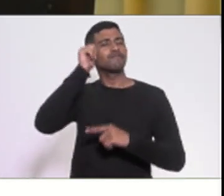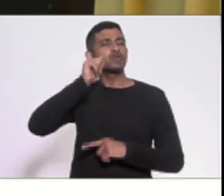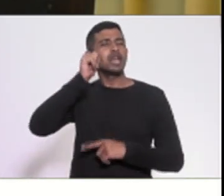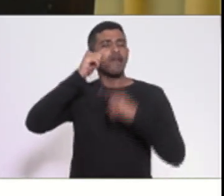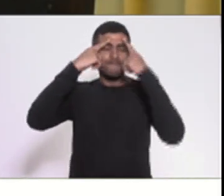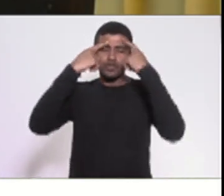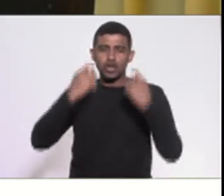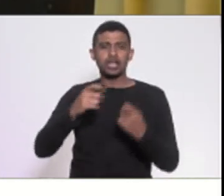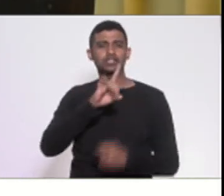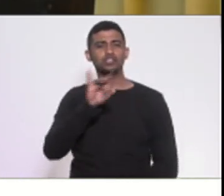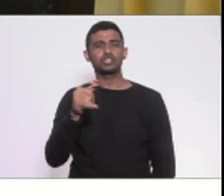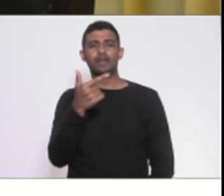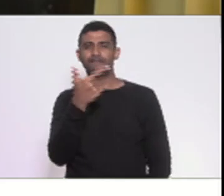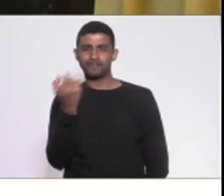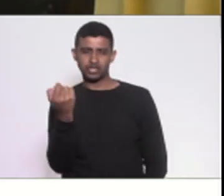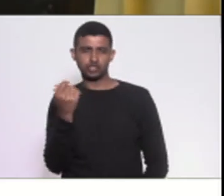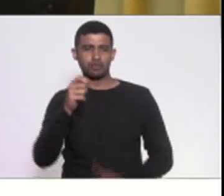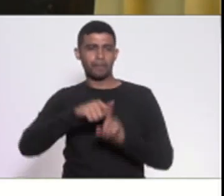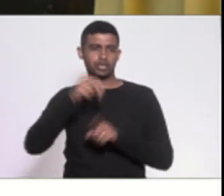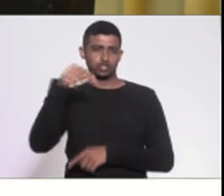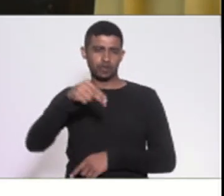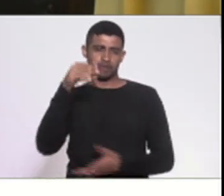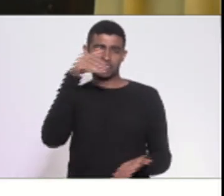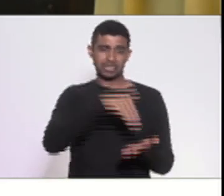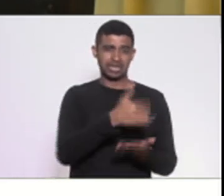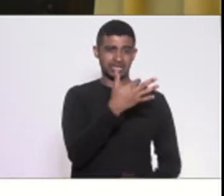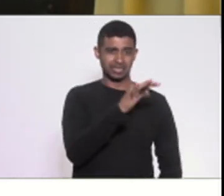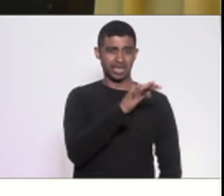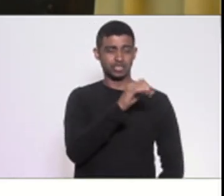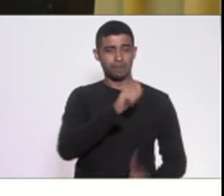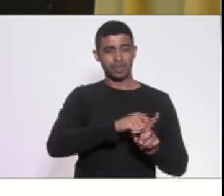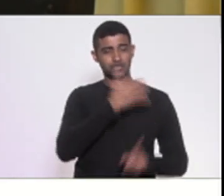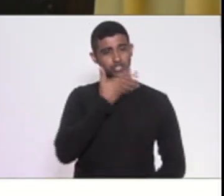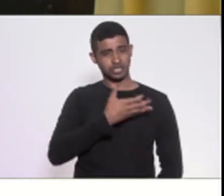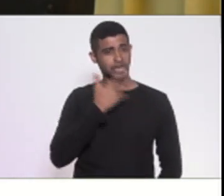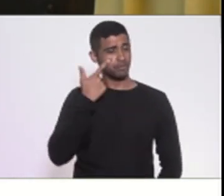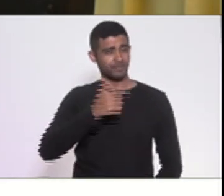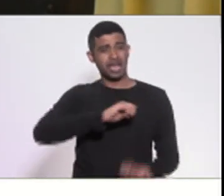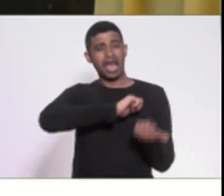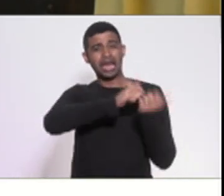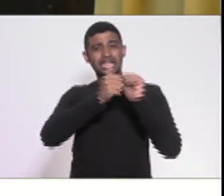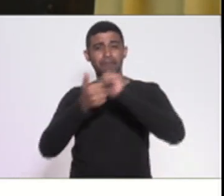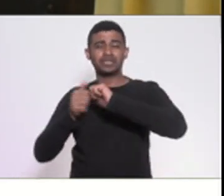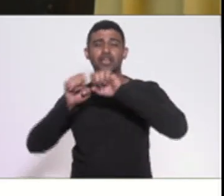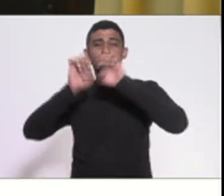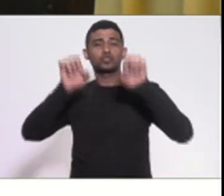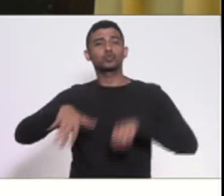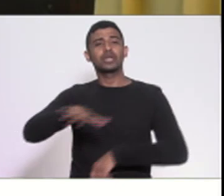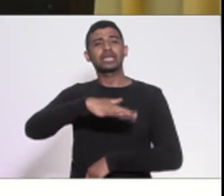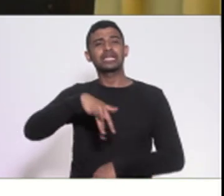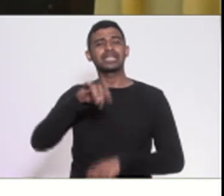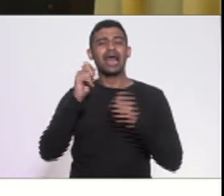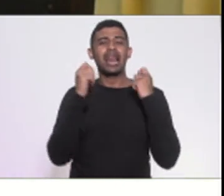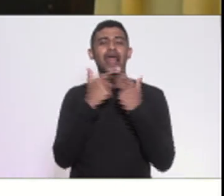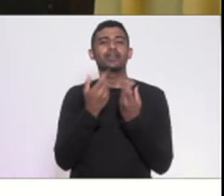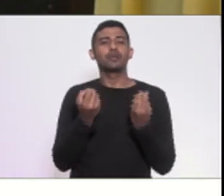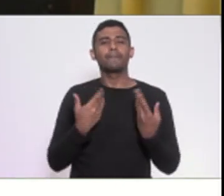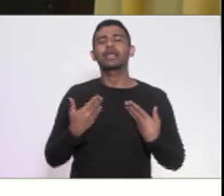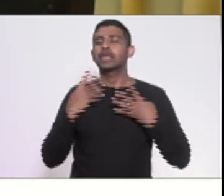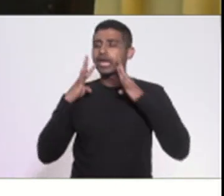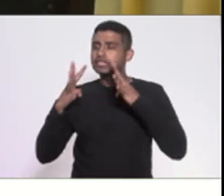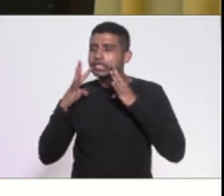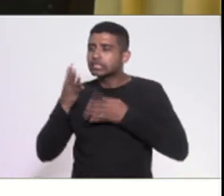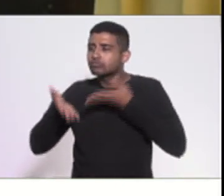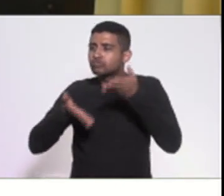de 20 de novembro a 10 de dezembro. Adaptar a estrutura da LERJ em todas as suas instalações para melhor atendimento e acolhimento